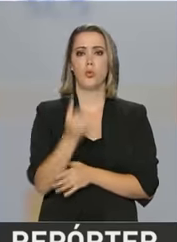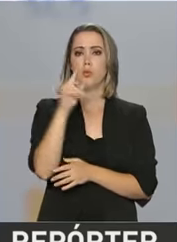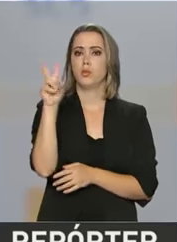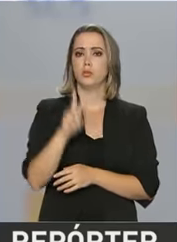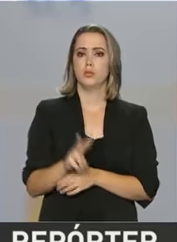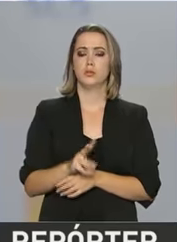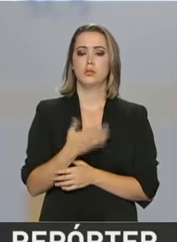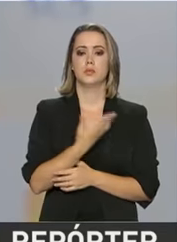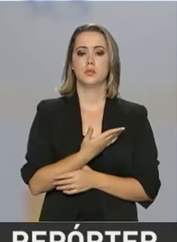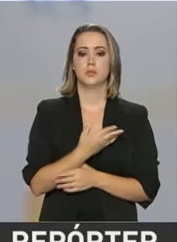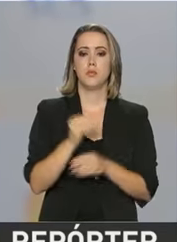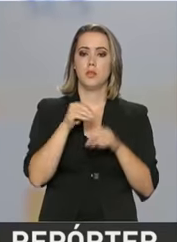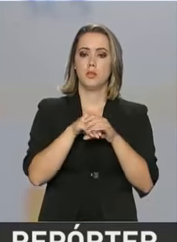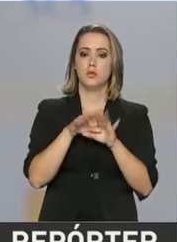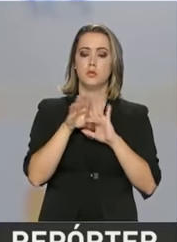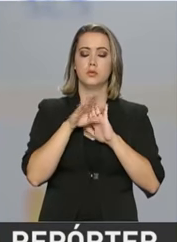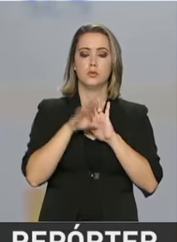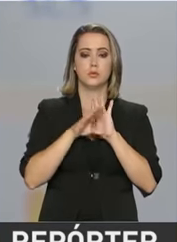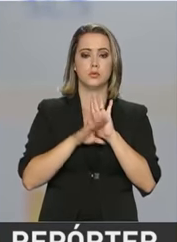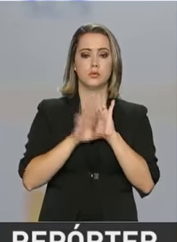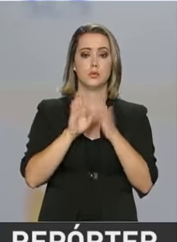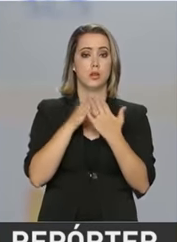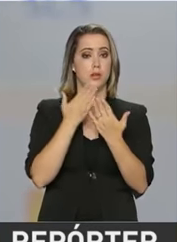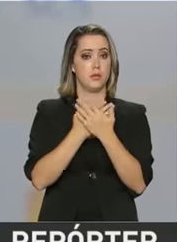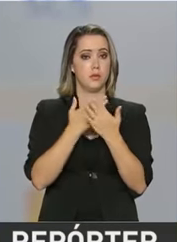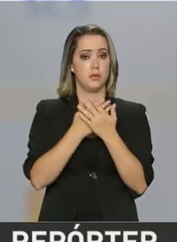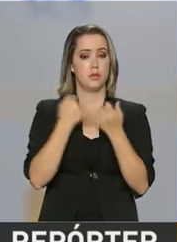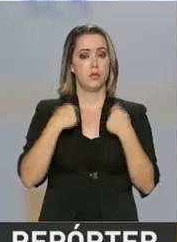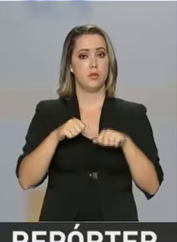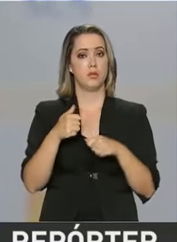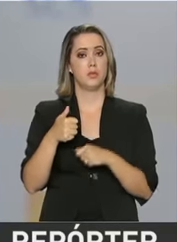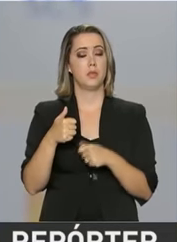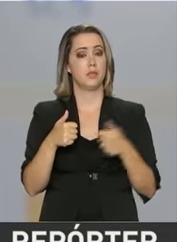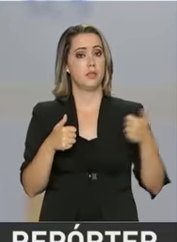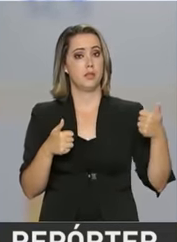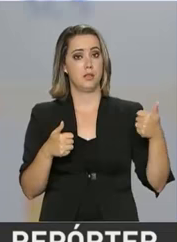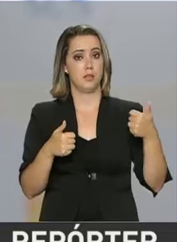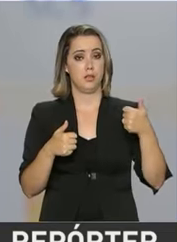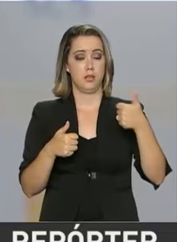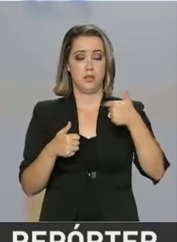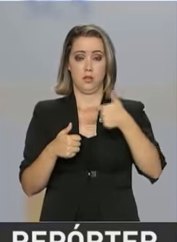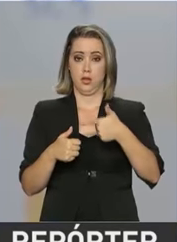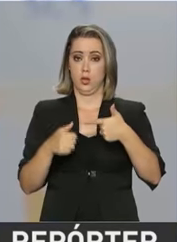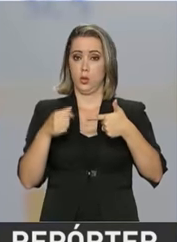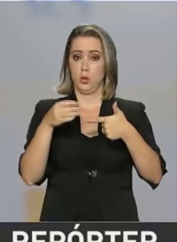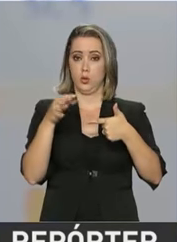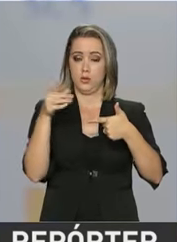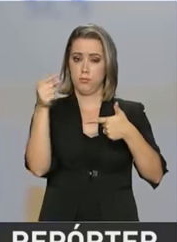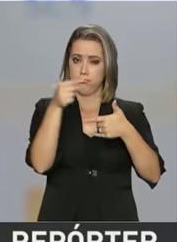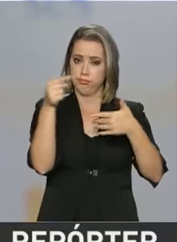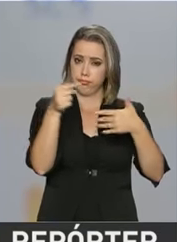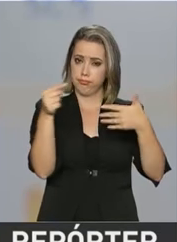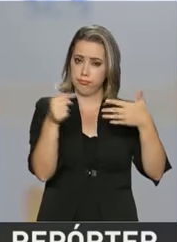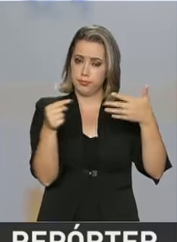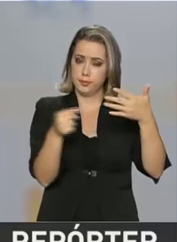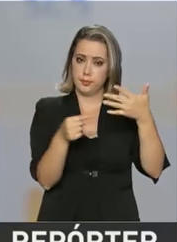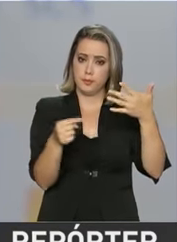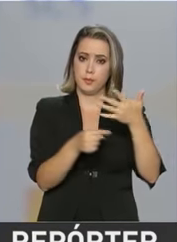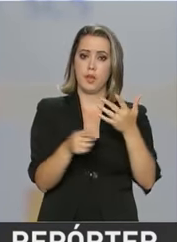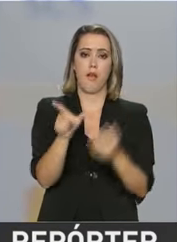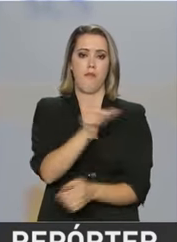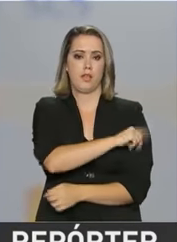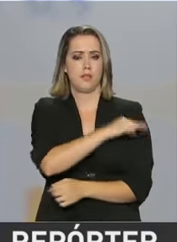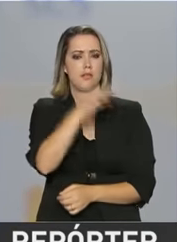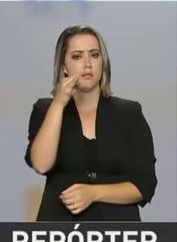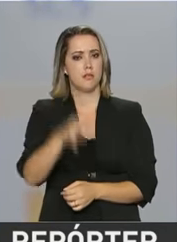dentro do programa as escolas deverão desenvolver 12 ações entre elas a atualização da caderneta de vacinação dos